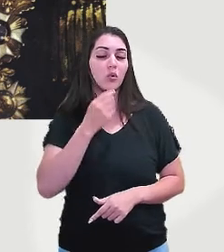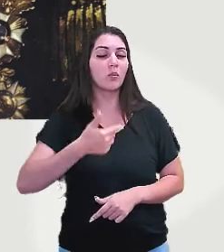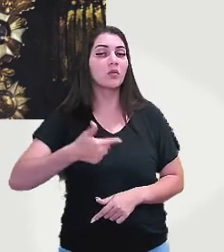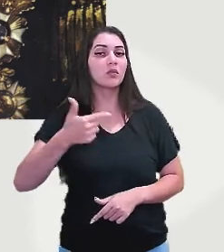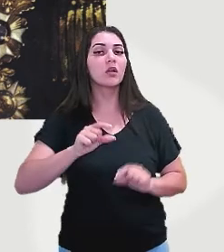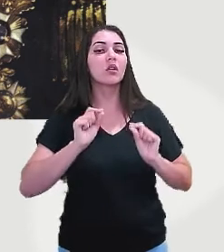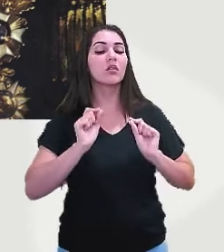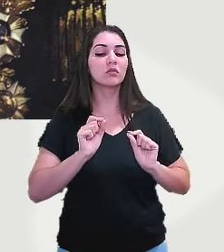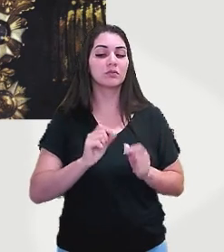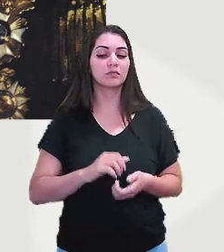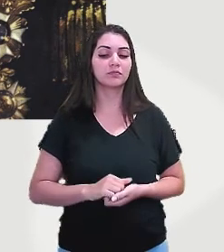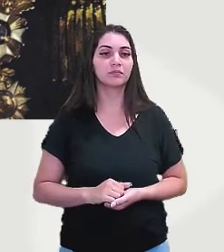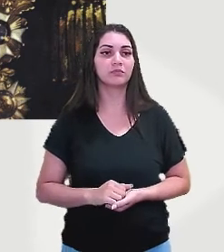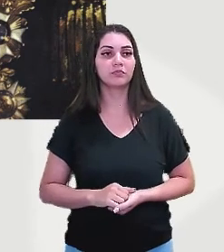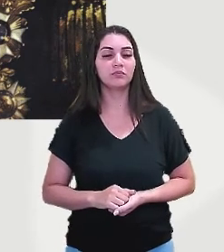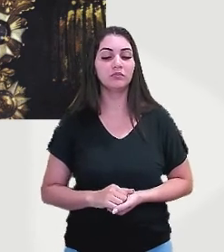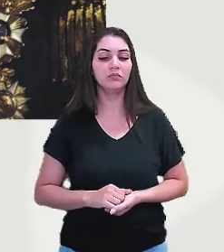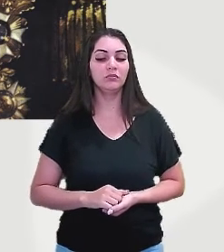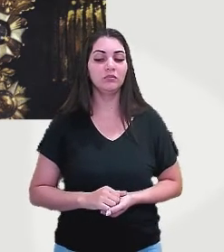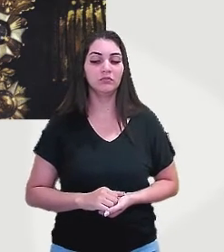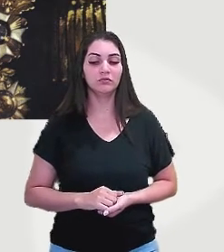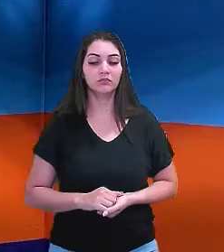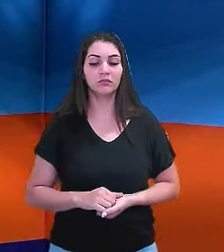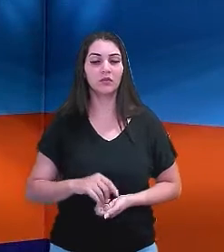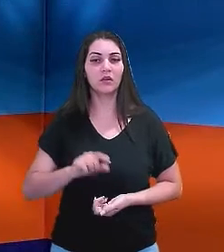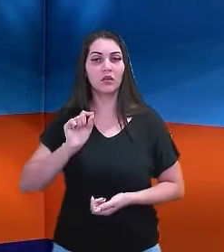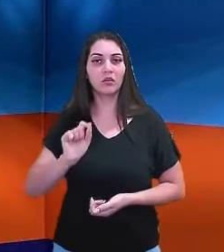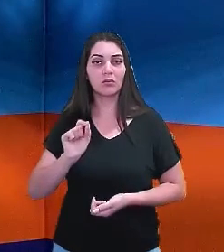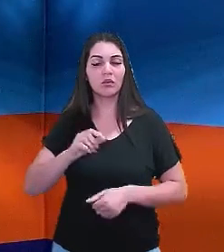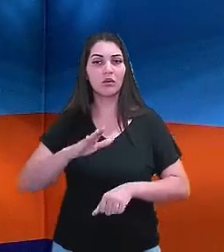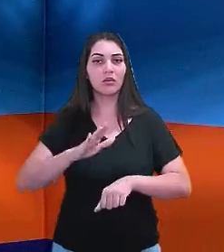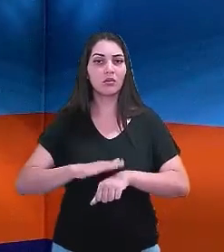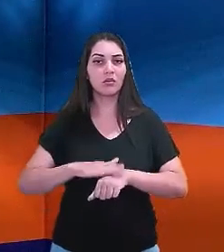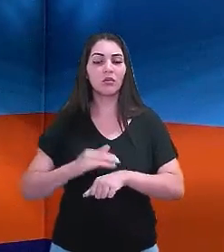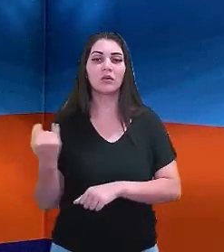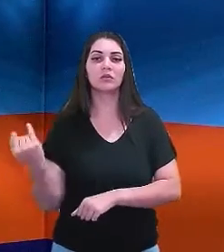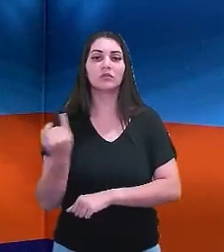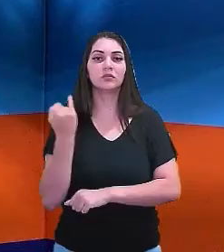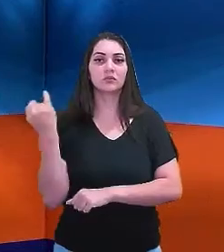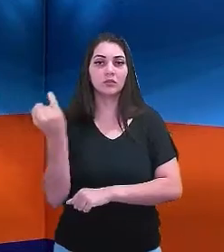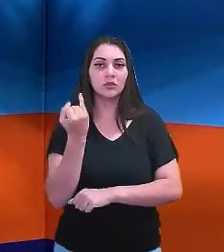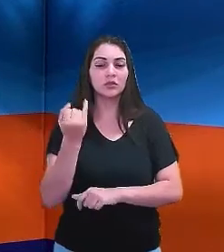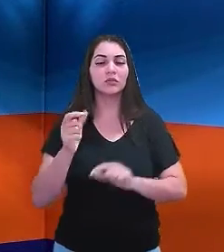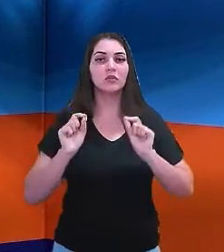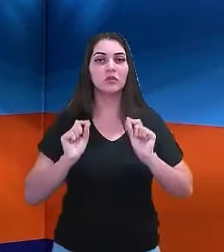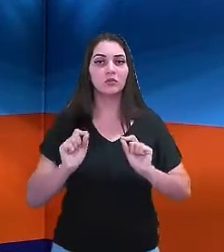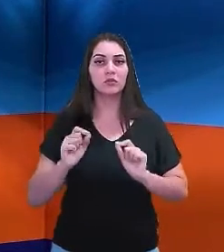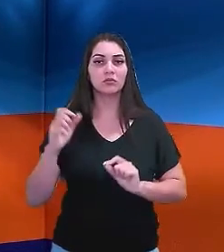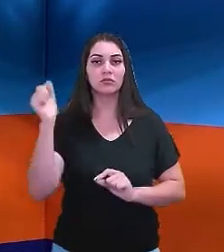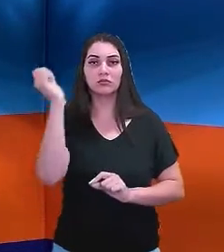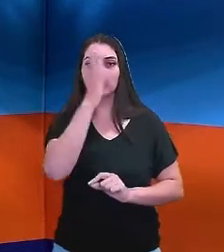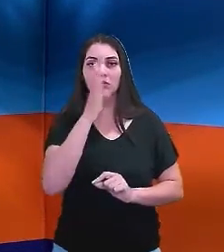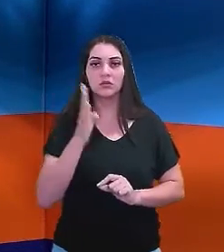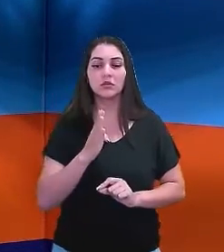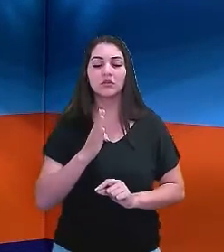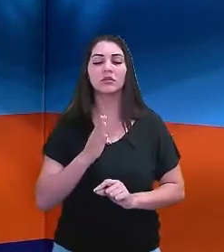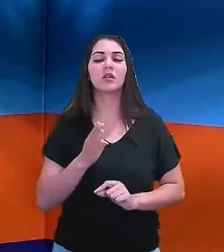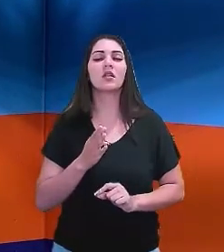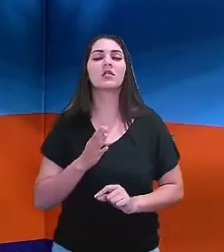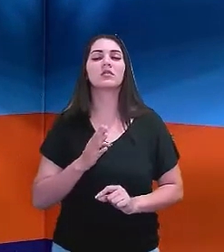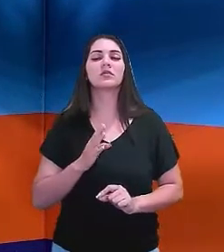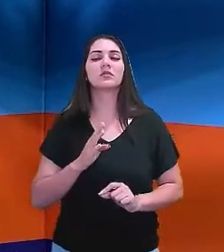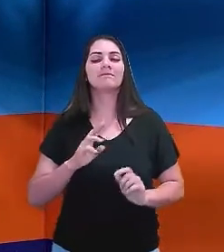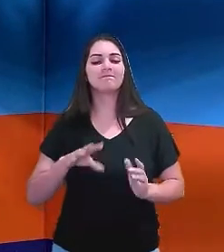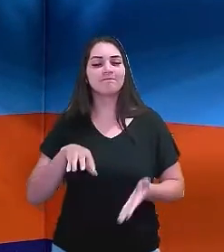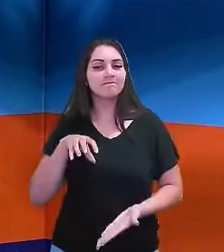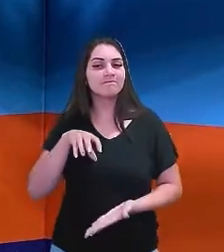ele pode deixar aberto, viu? Ele é um momento importantíssimo para o Brasil ir se